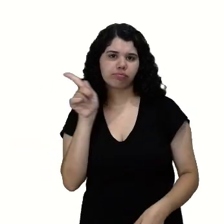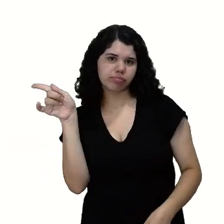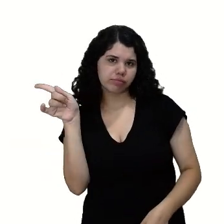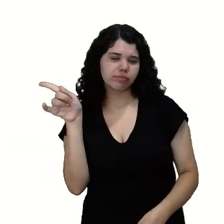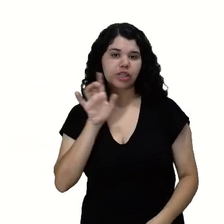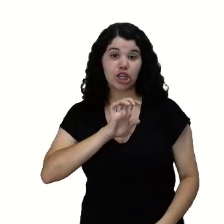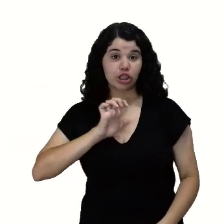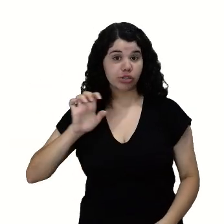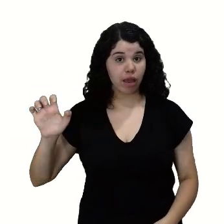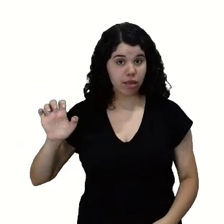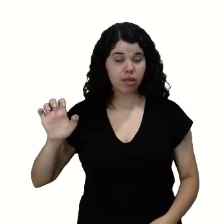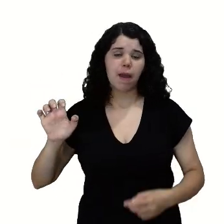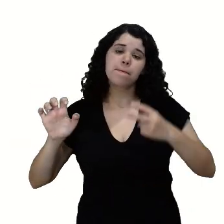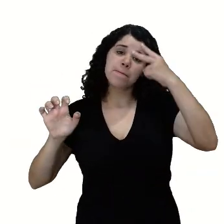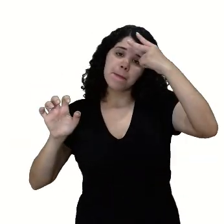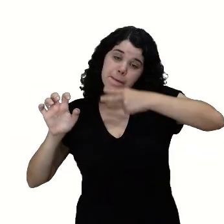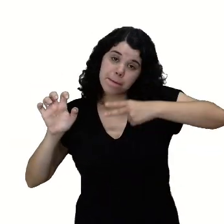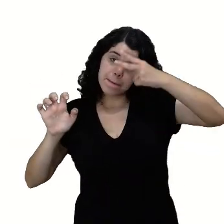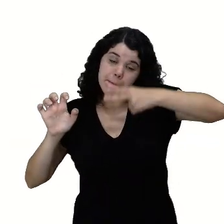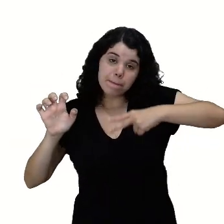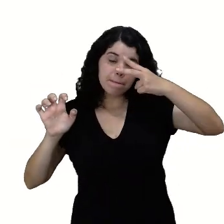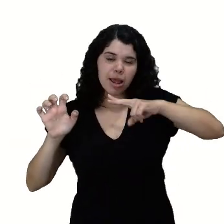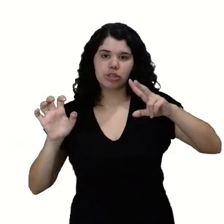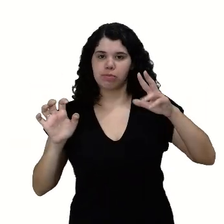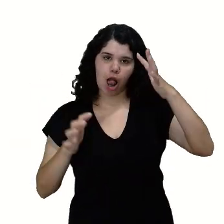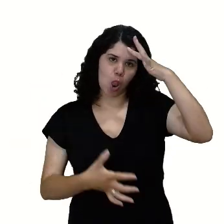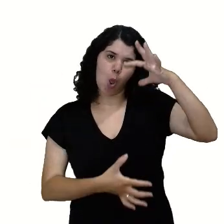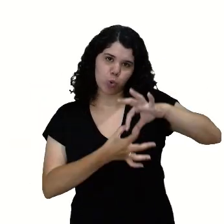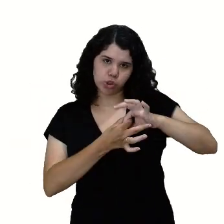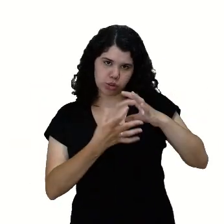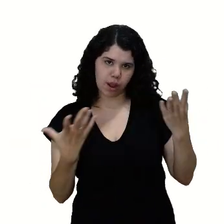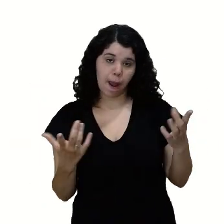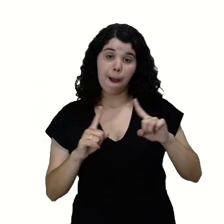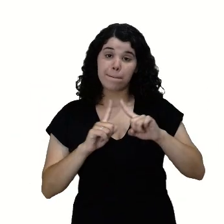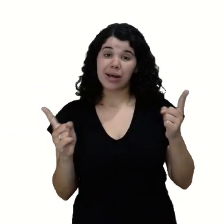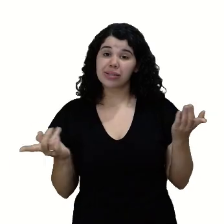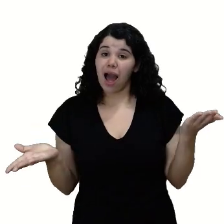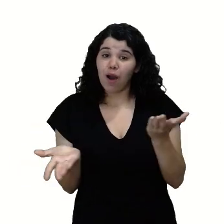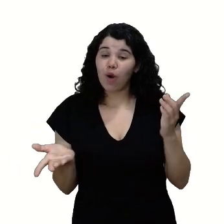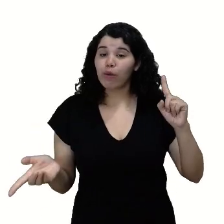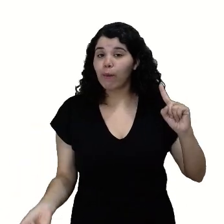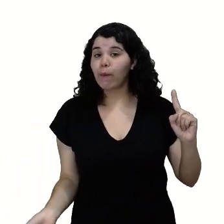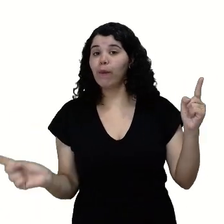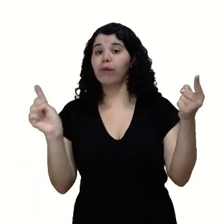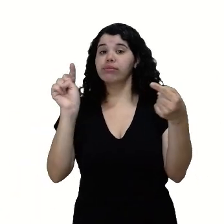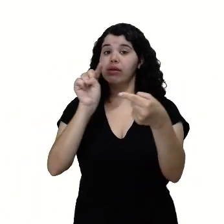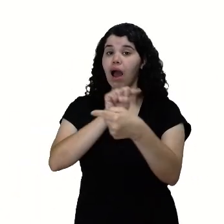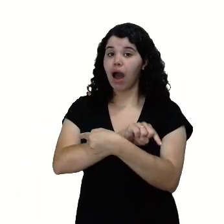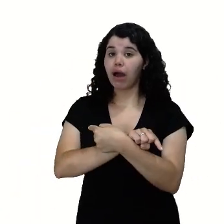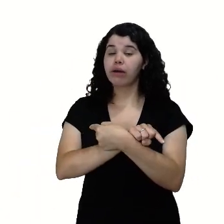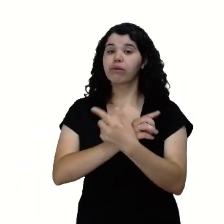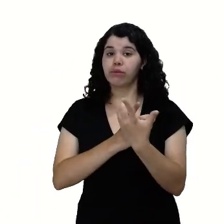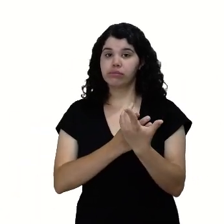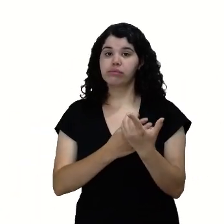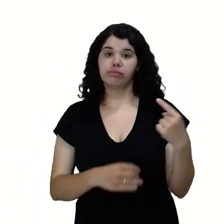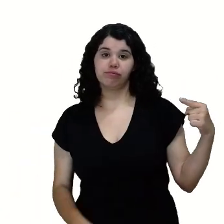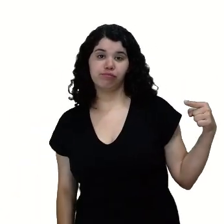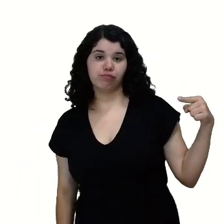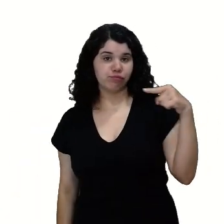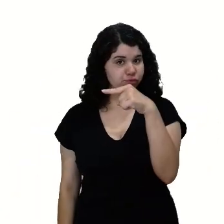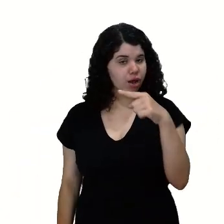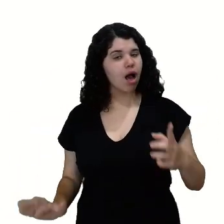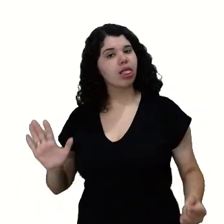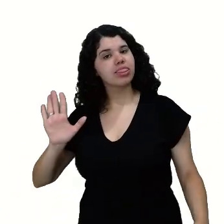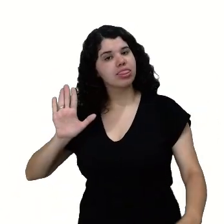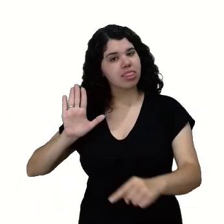esquerda. Eu vou usar o mesmo princípio que eu fiz do 0 para o 1. Só que nesse caso aí eu estou indo para o sentido dos números